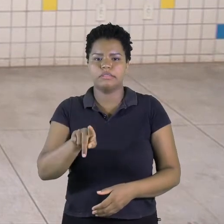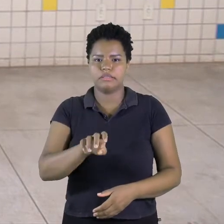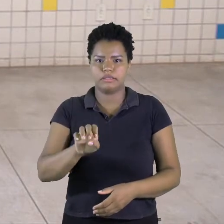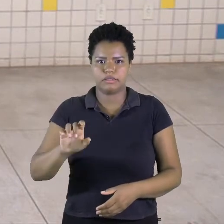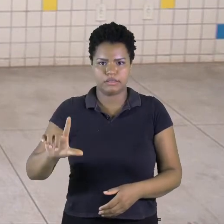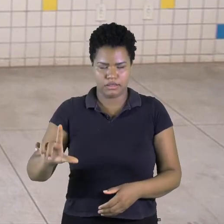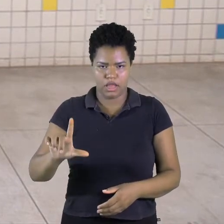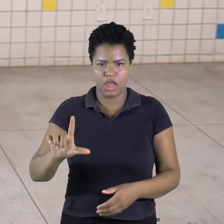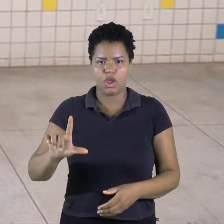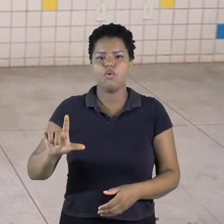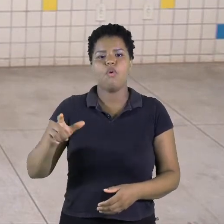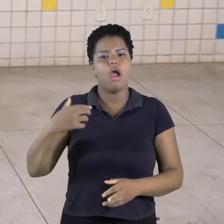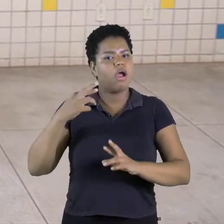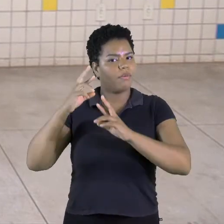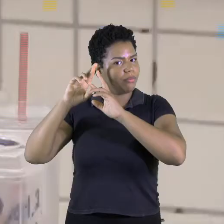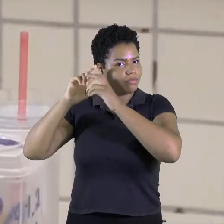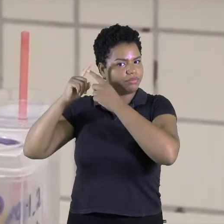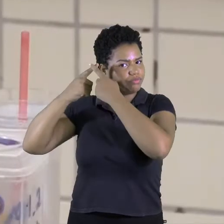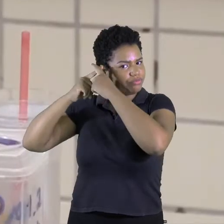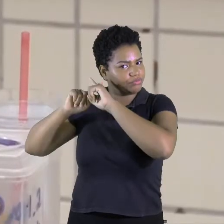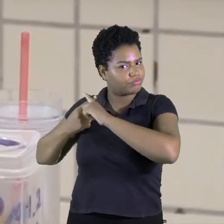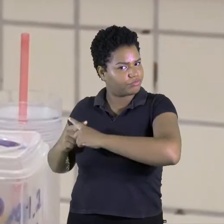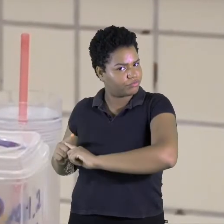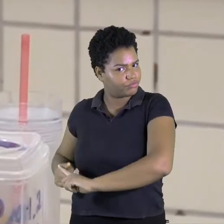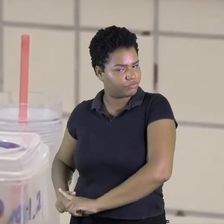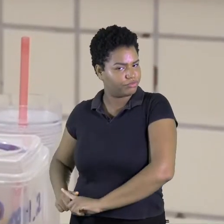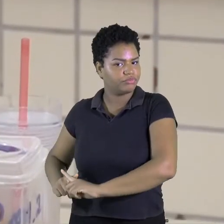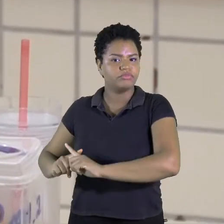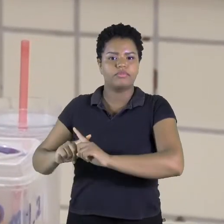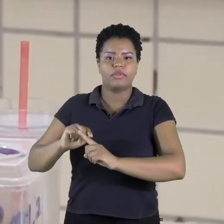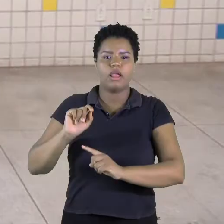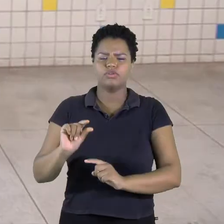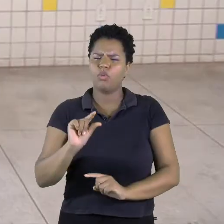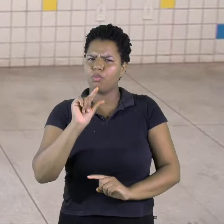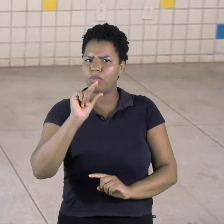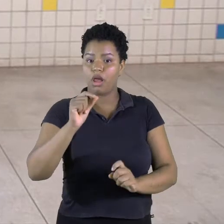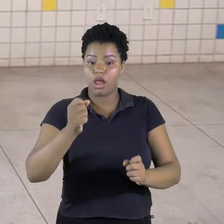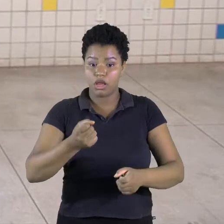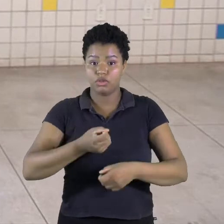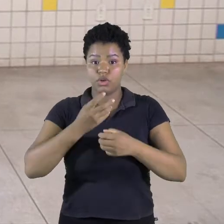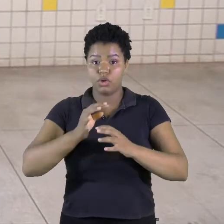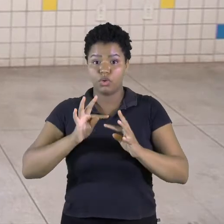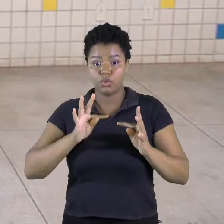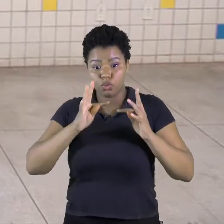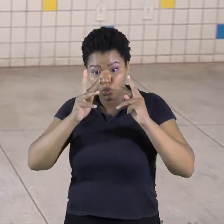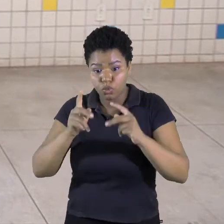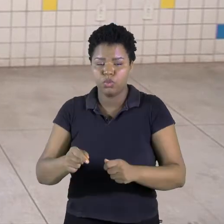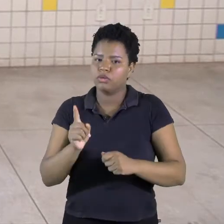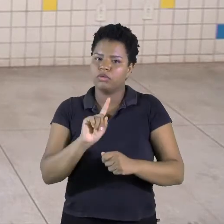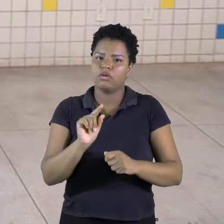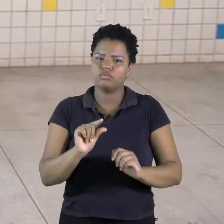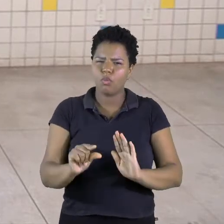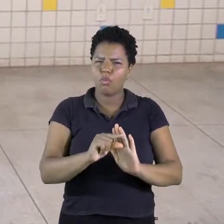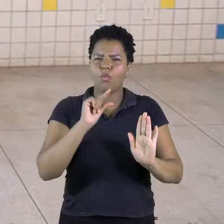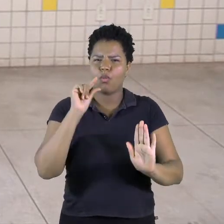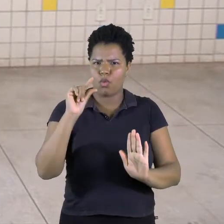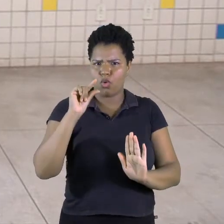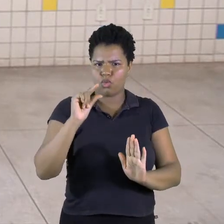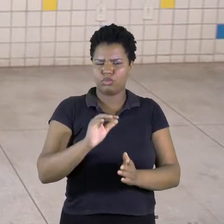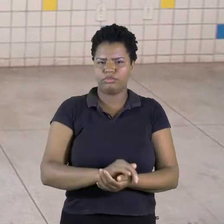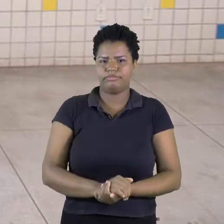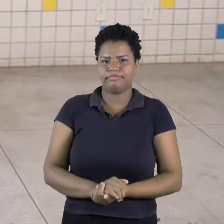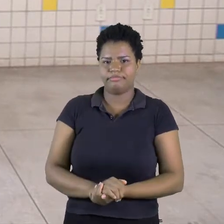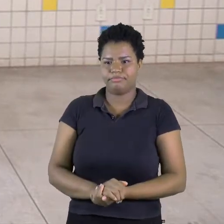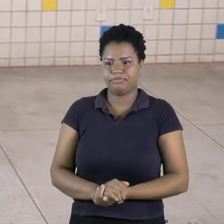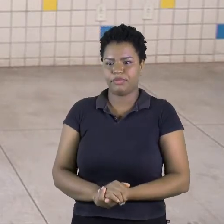vou contar para vocês a história, por isso que eu falei que é um fragmento, é um pedaço da história. Eu não vou contar do jeito que está no livro, certo? Mas eu vou